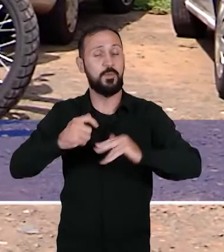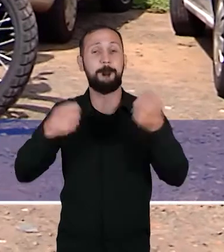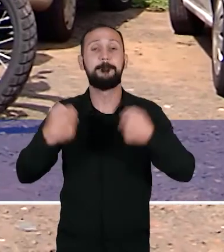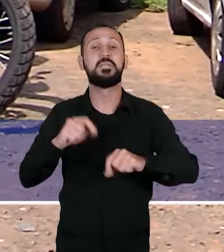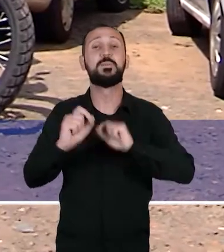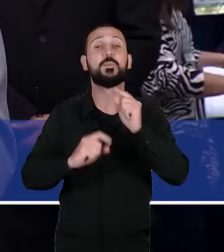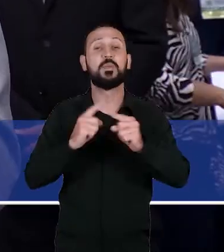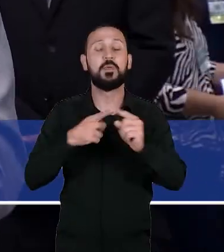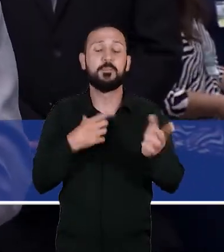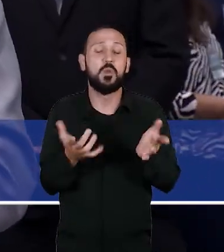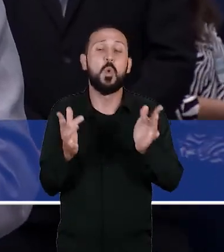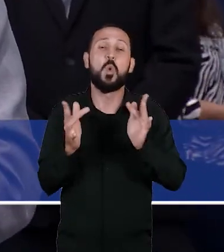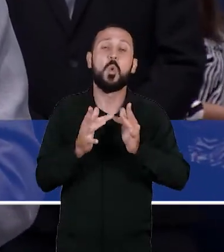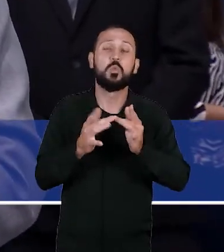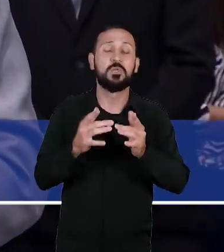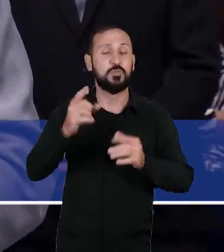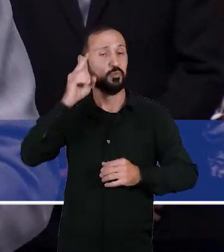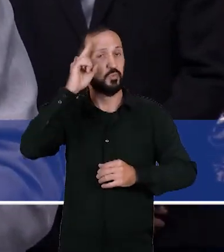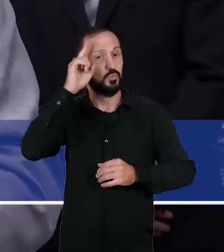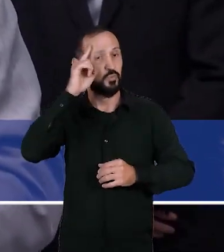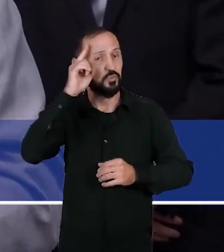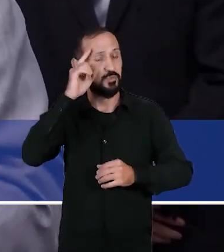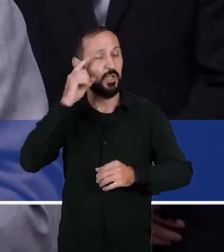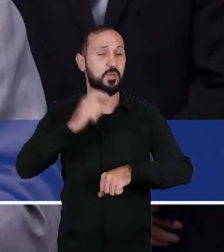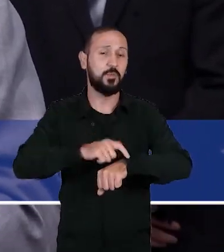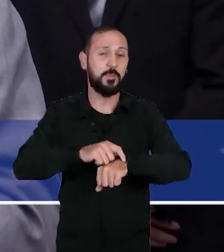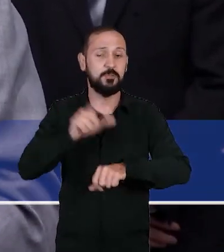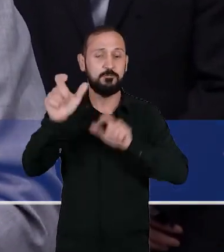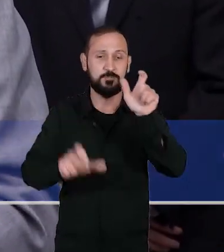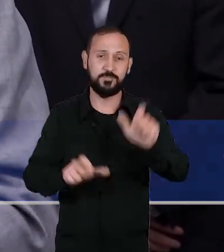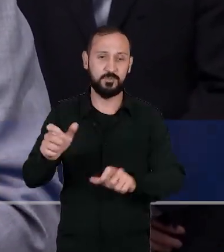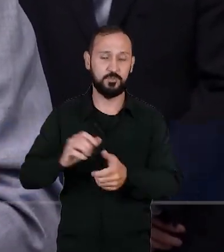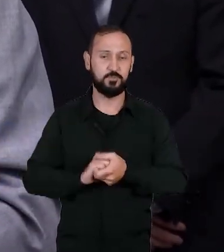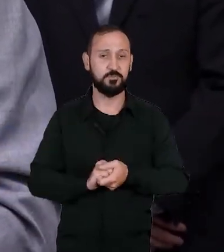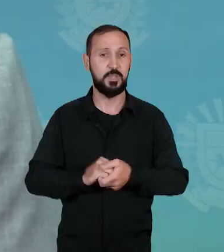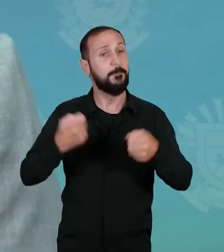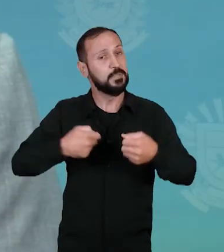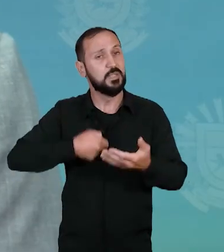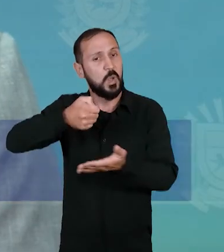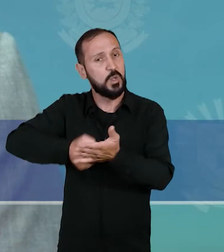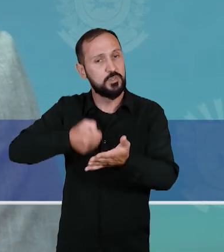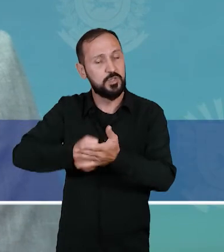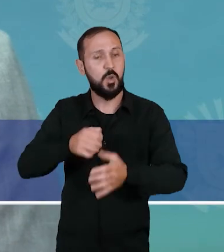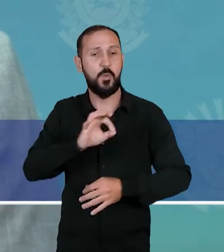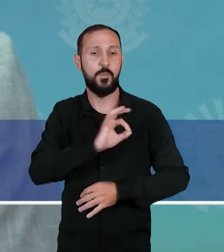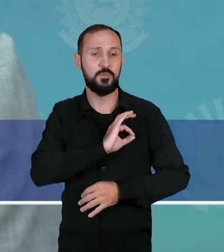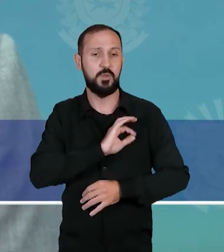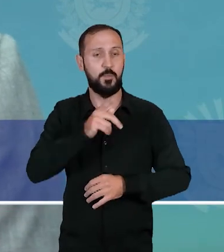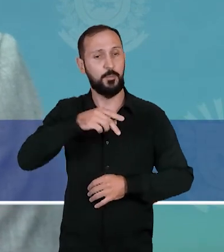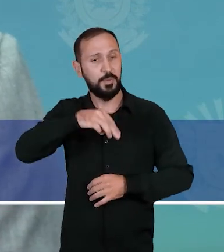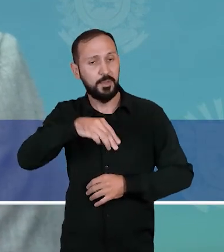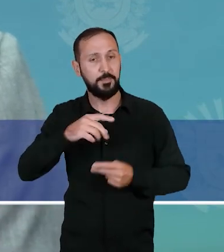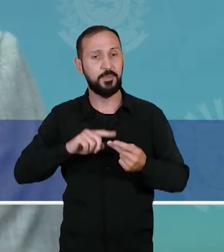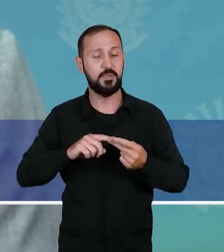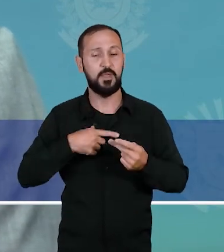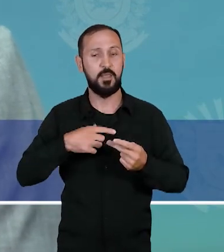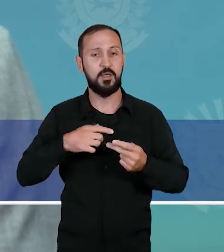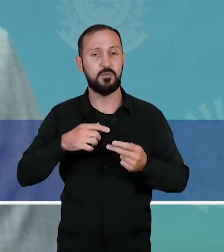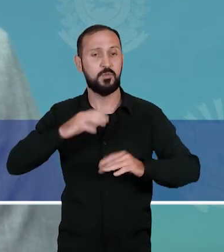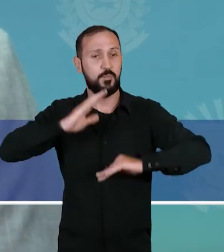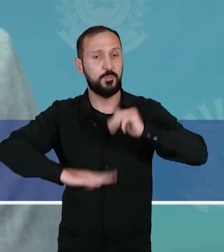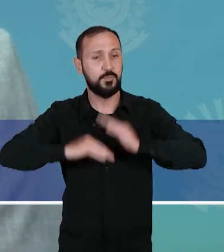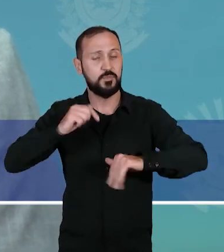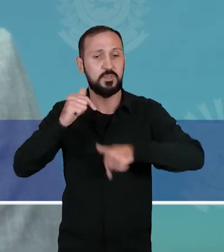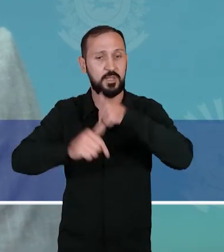faz necessário pelo contato físico diário no exercício da profissão. Garantir aos policiais militares,